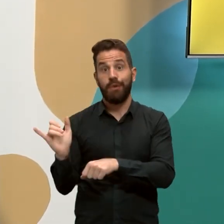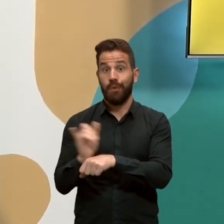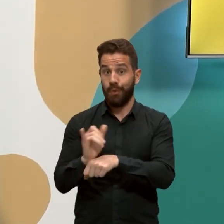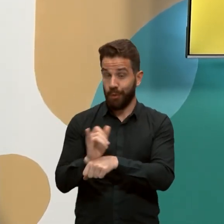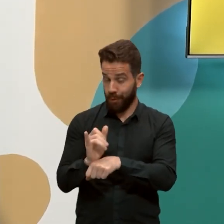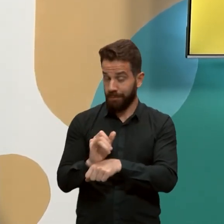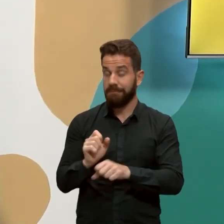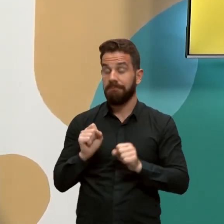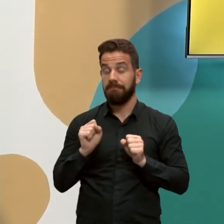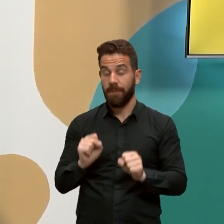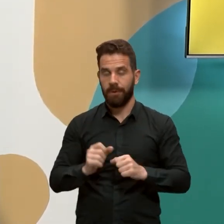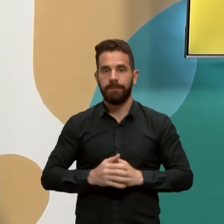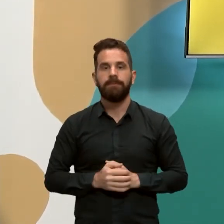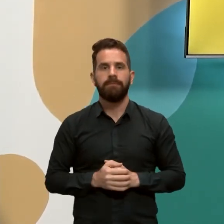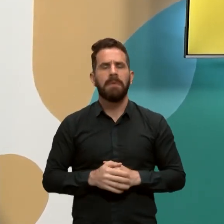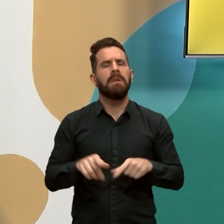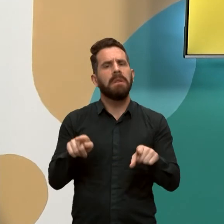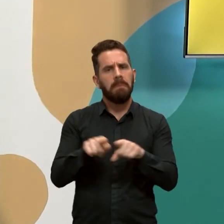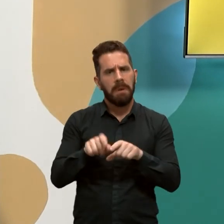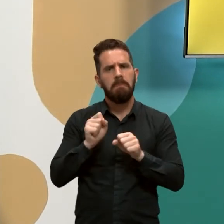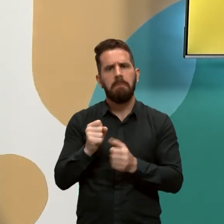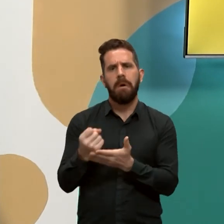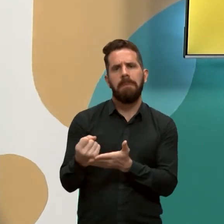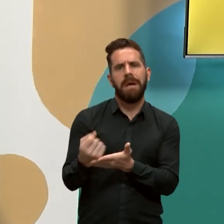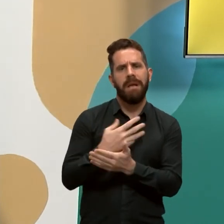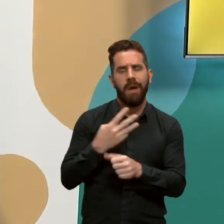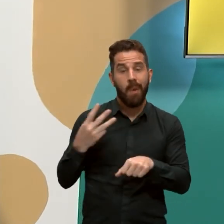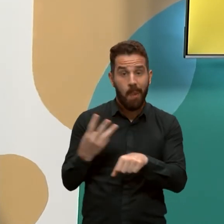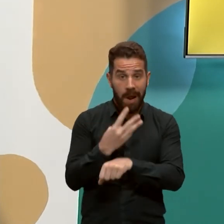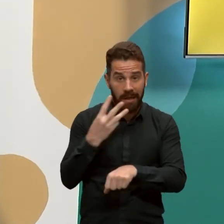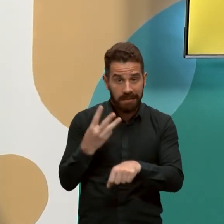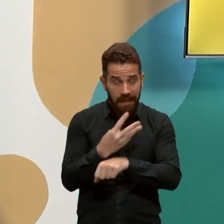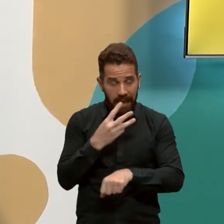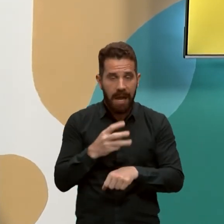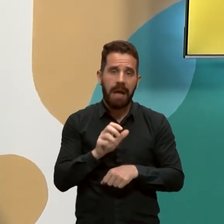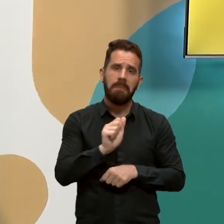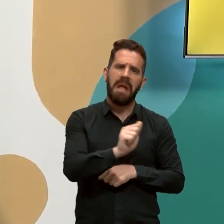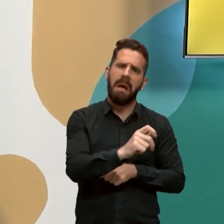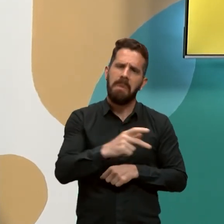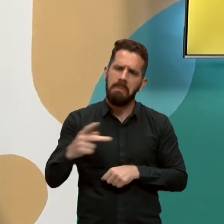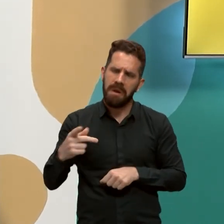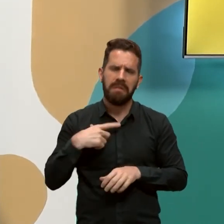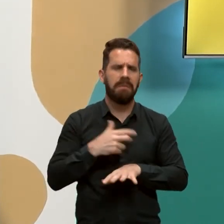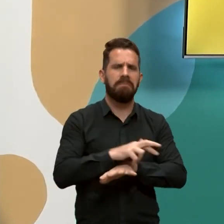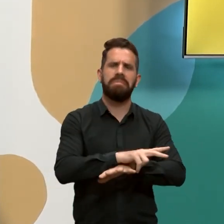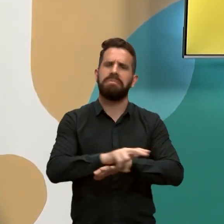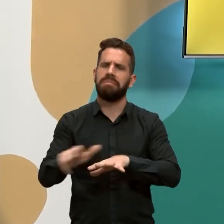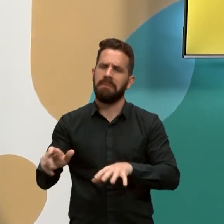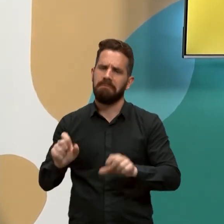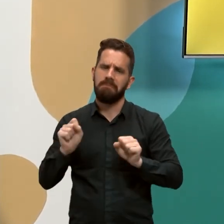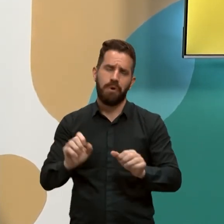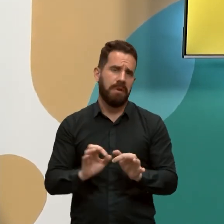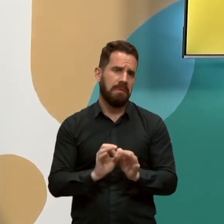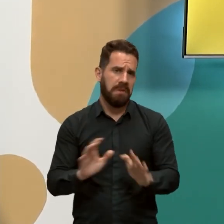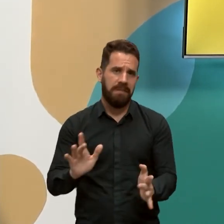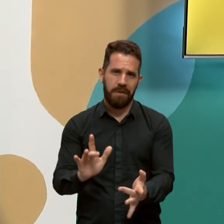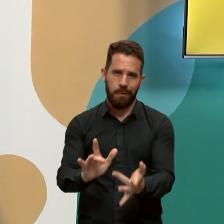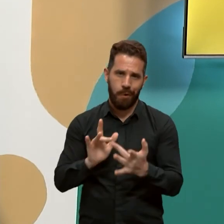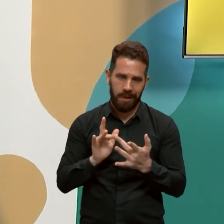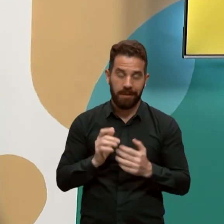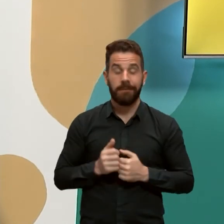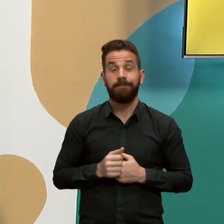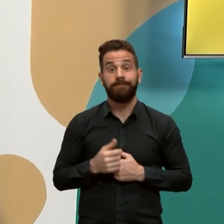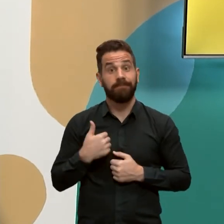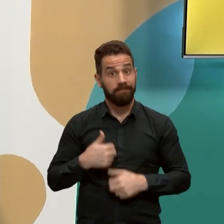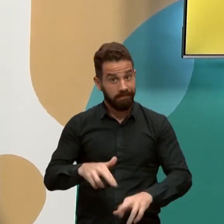Você também pode falar com a gente pelo WhatsApp, pelo aplicativo, nós temos vários canais de comunicação com você. Eu espero